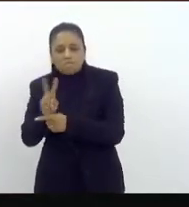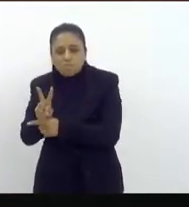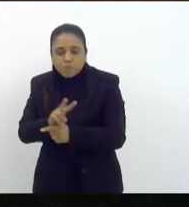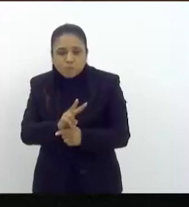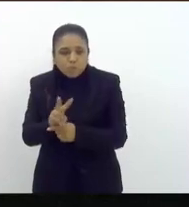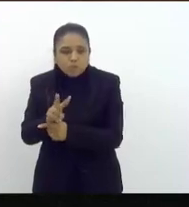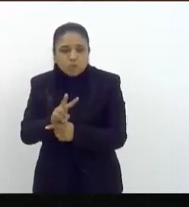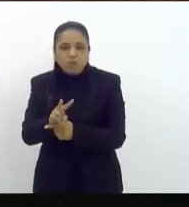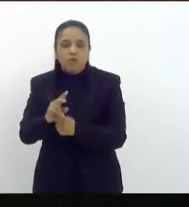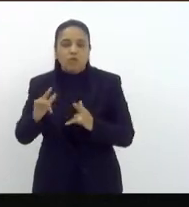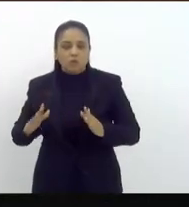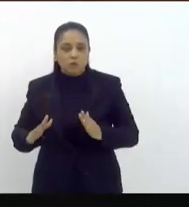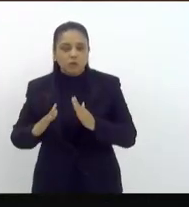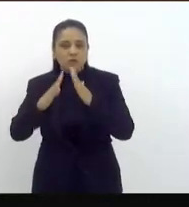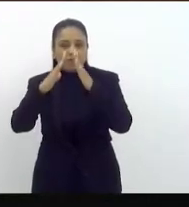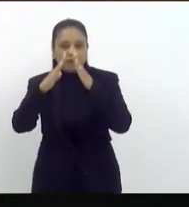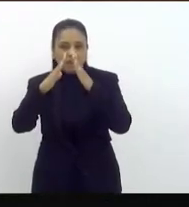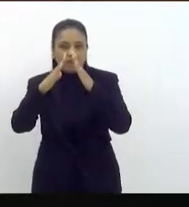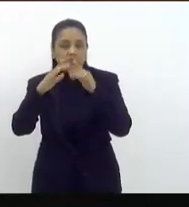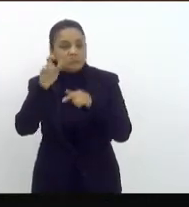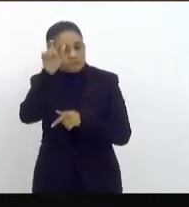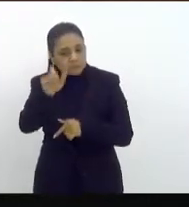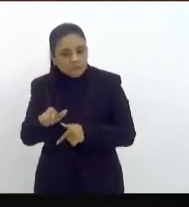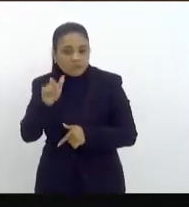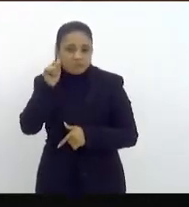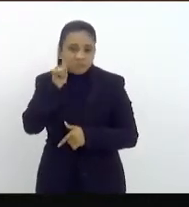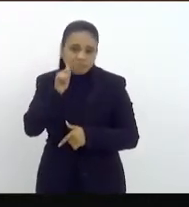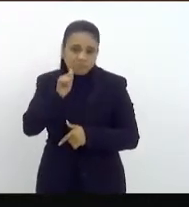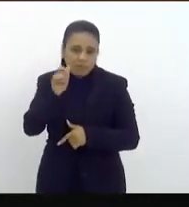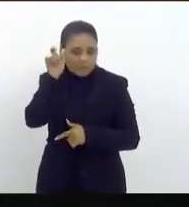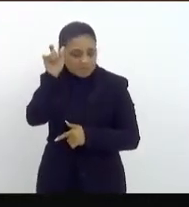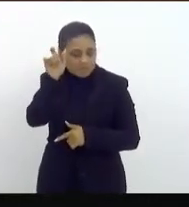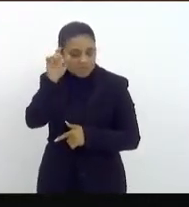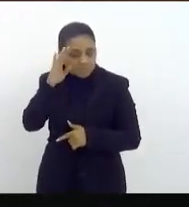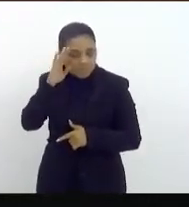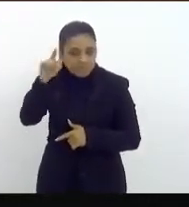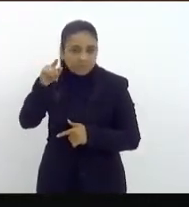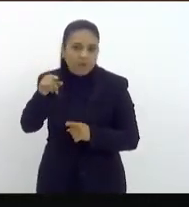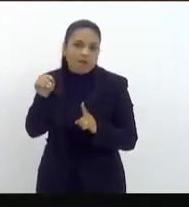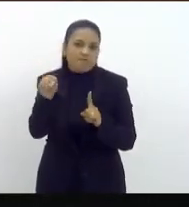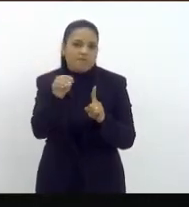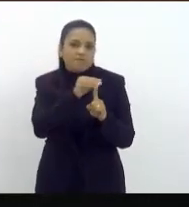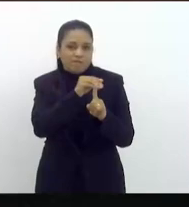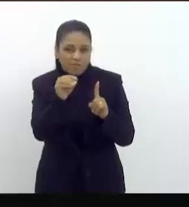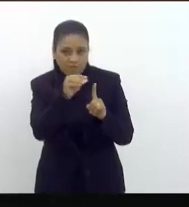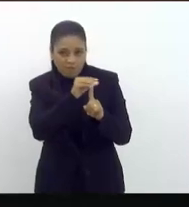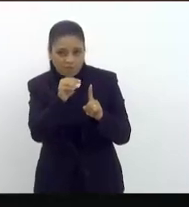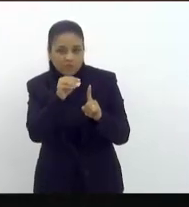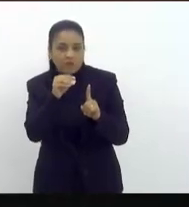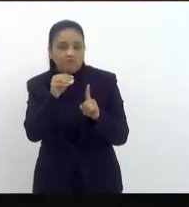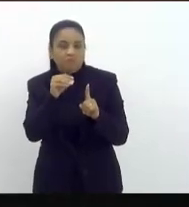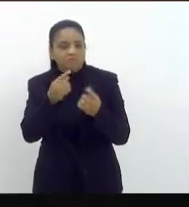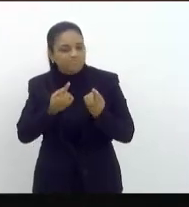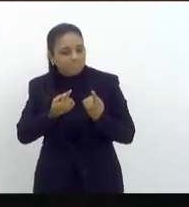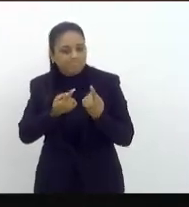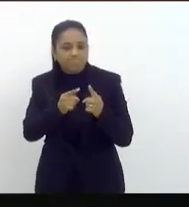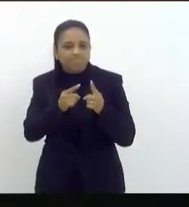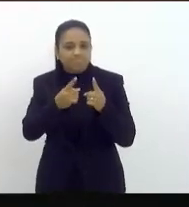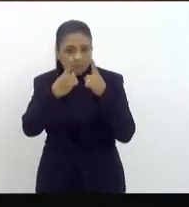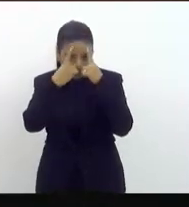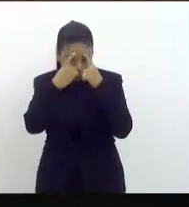esses terreiros e sobretudo essas mulheres mais vulneráveis as nossas sacerdotisas dos ataques sistemáticos